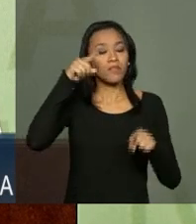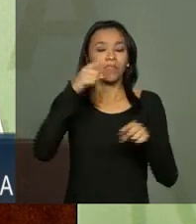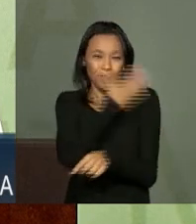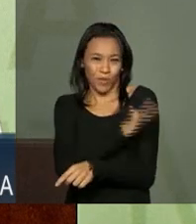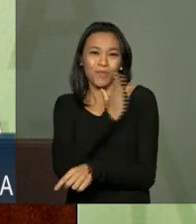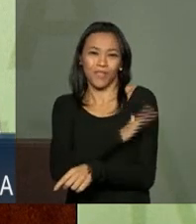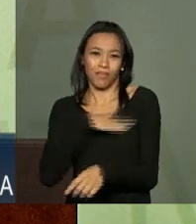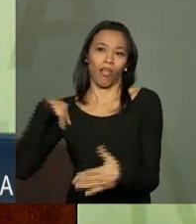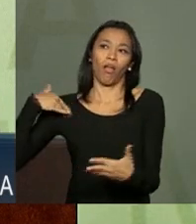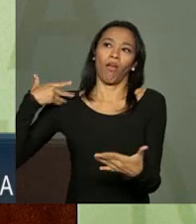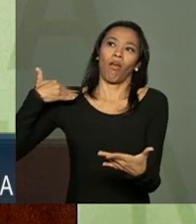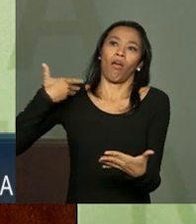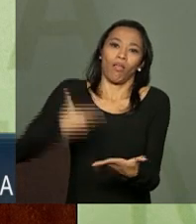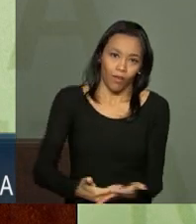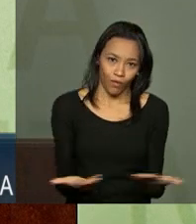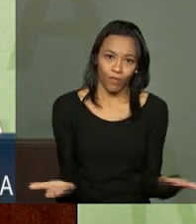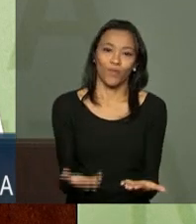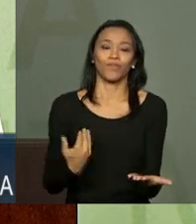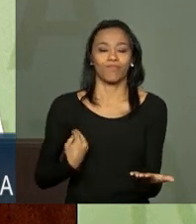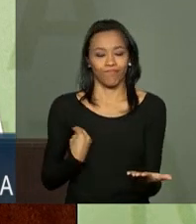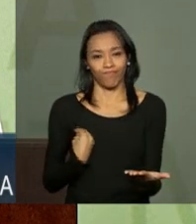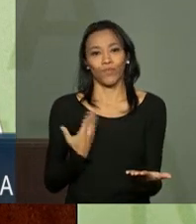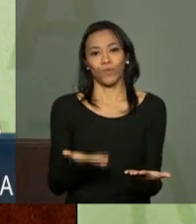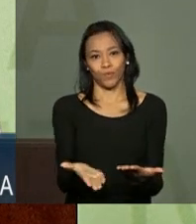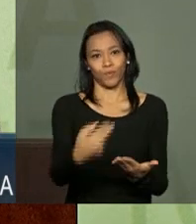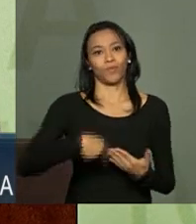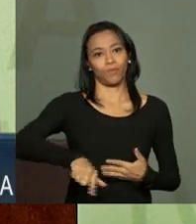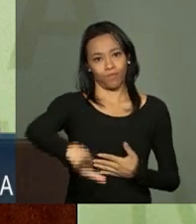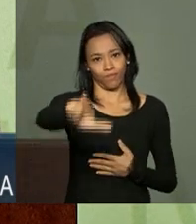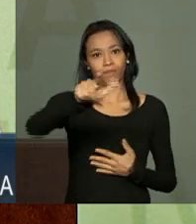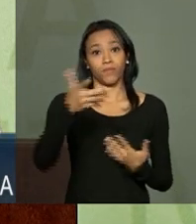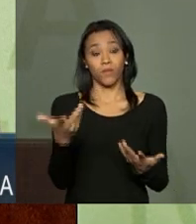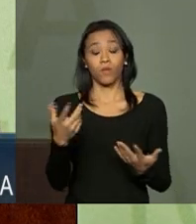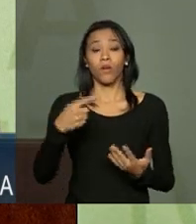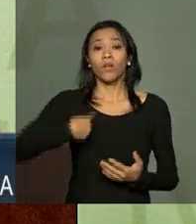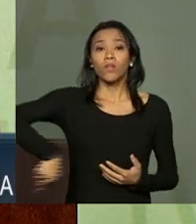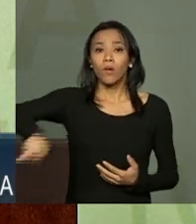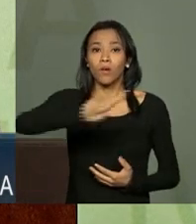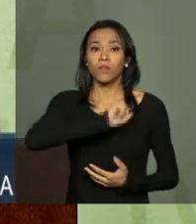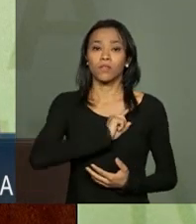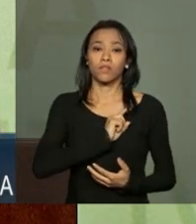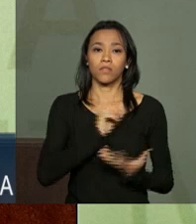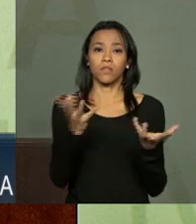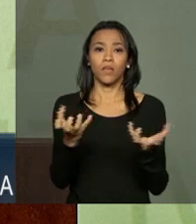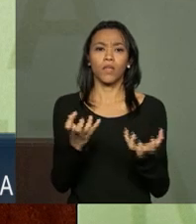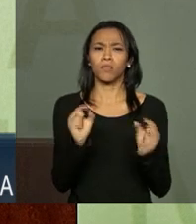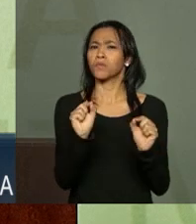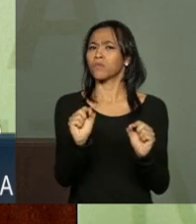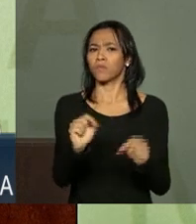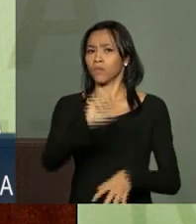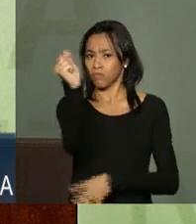ainda vige em nosso país. Nós Afinal, queremos um